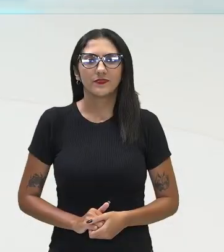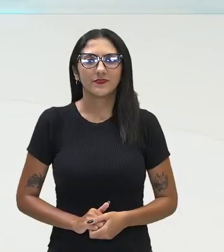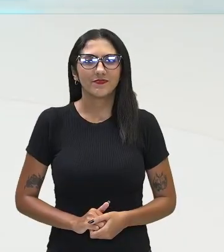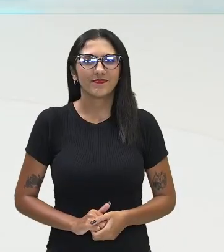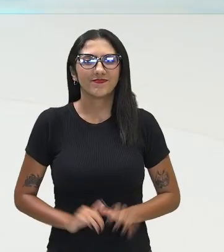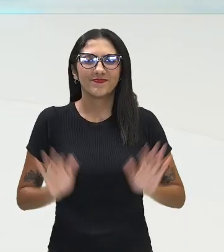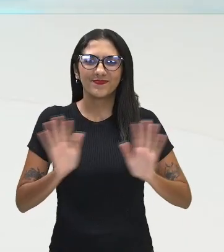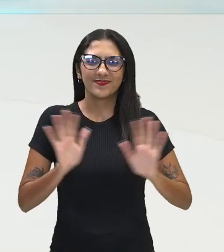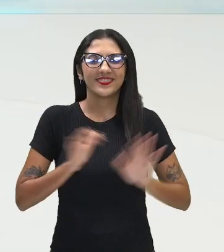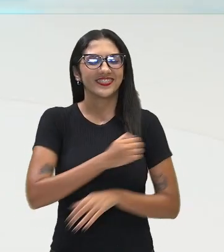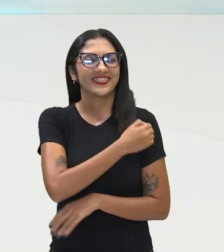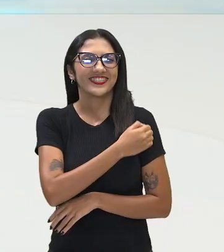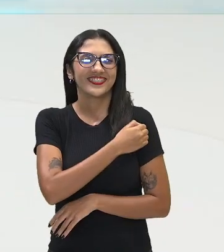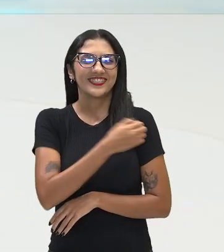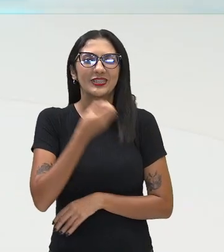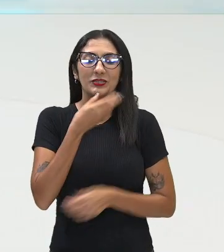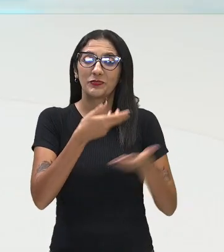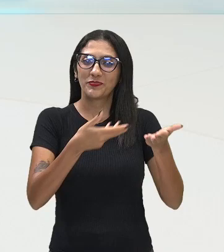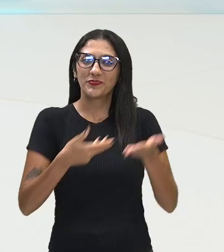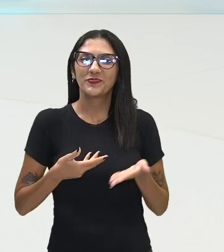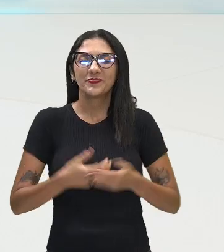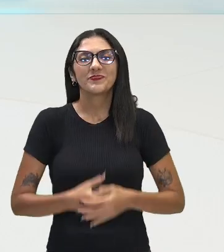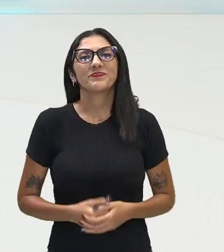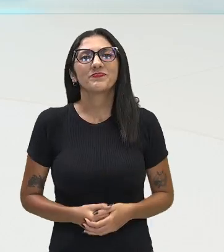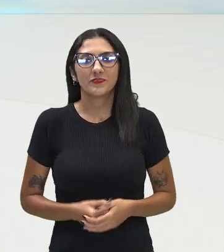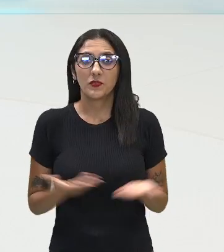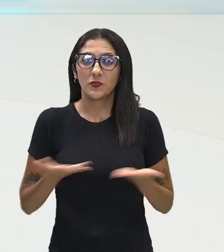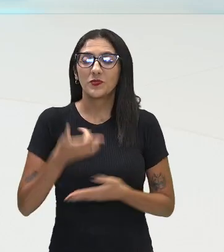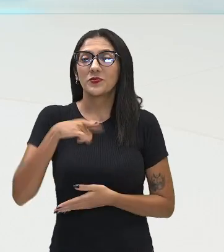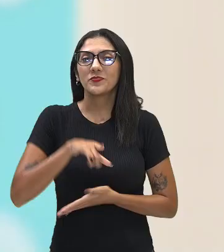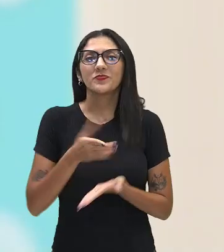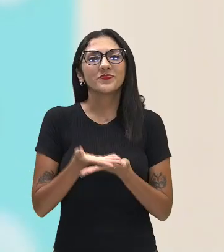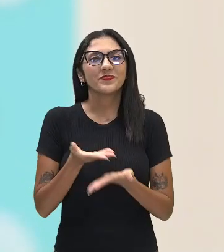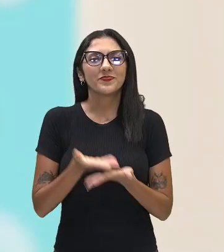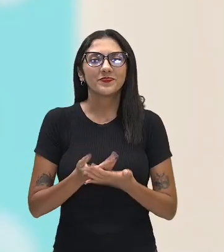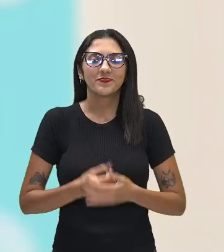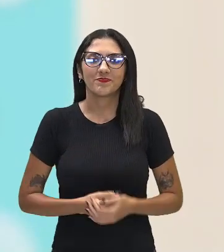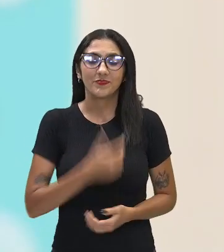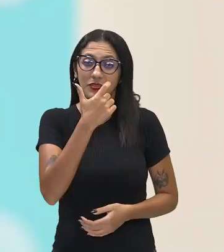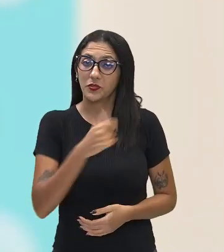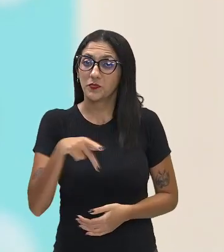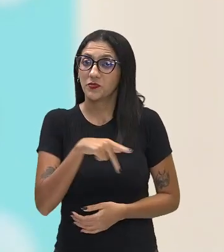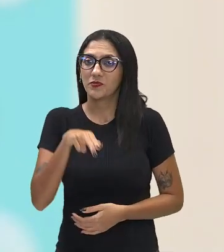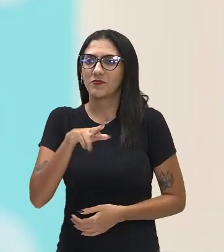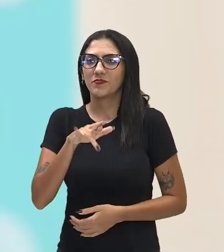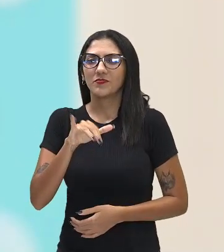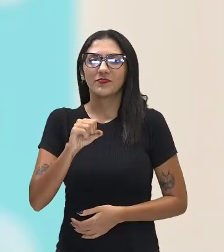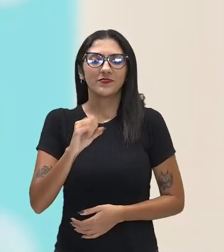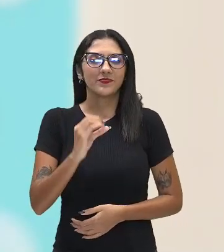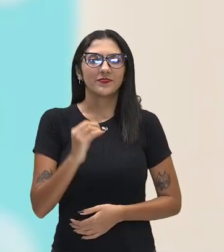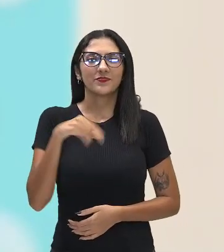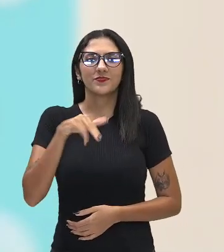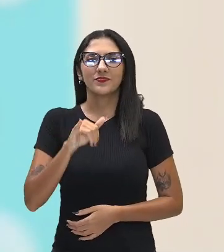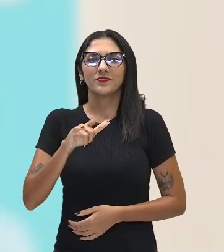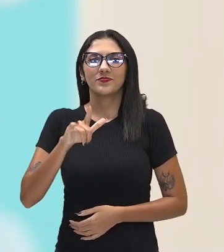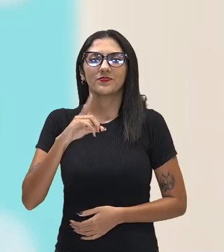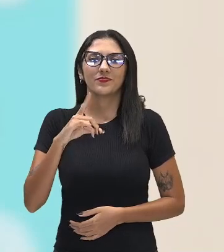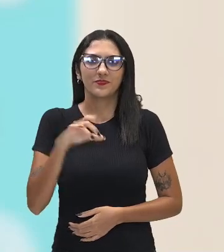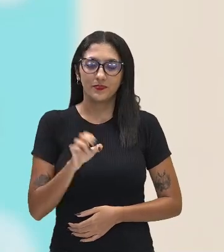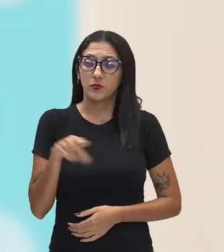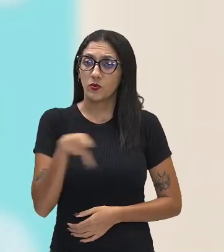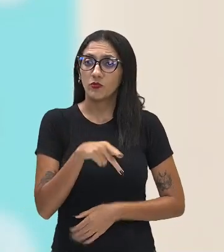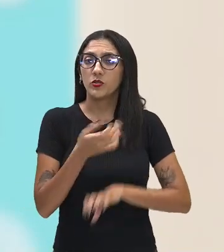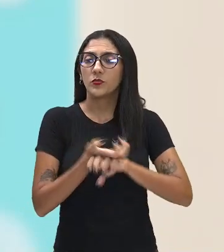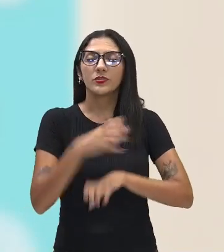Olá, meus queridos, muito bem-vindos a mais uma aula. Eu sou a professora Risonilde, de Língua Portuguesa,